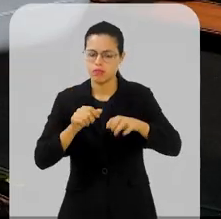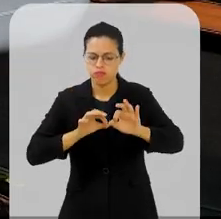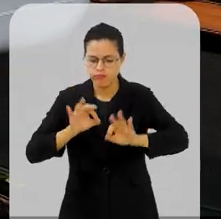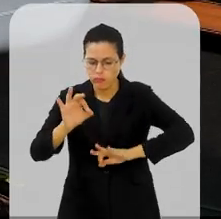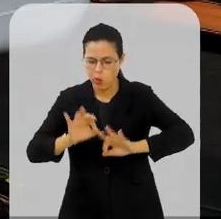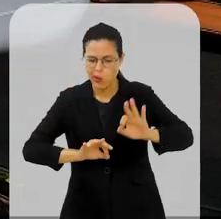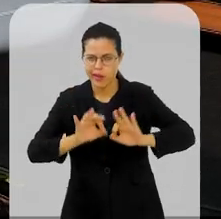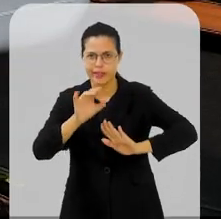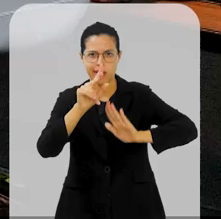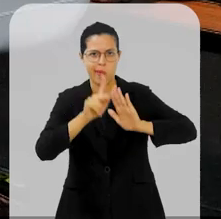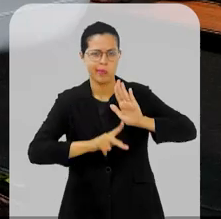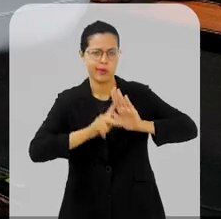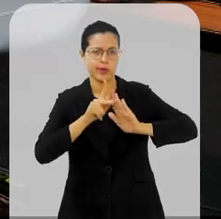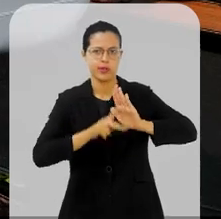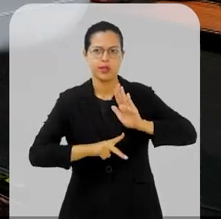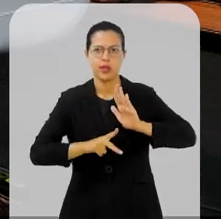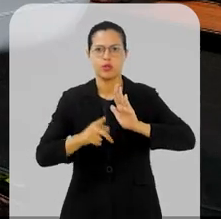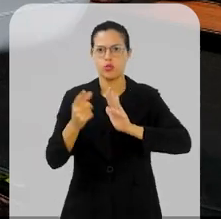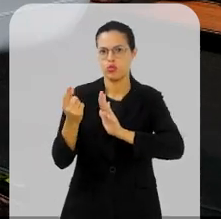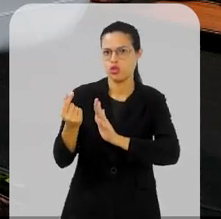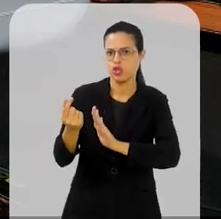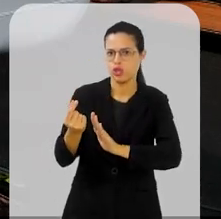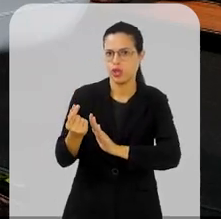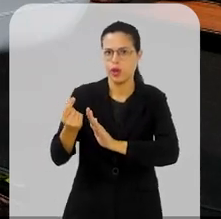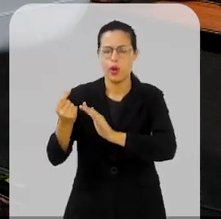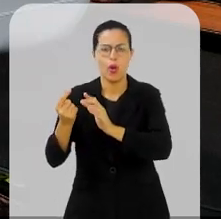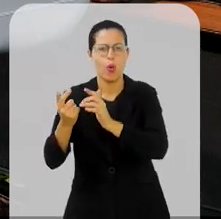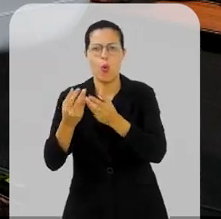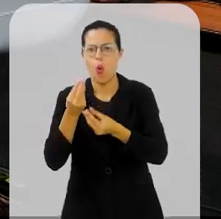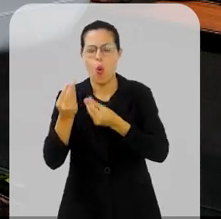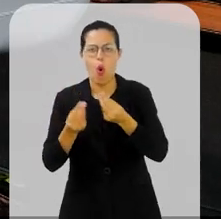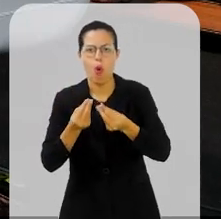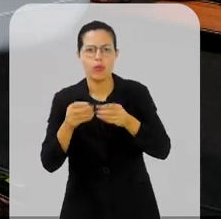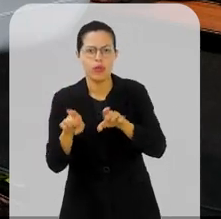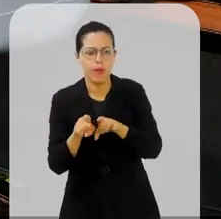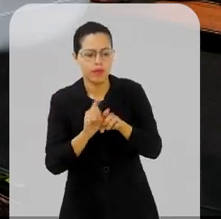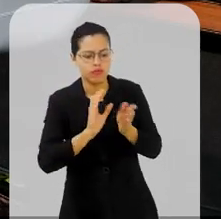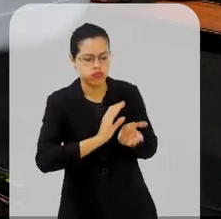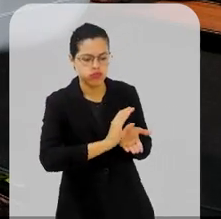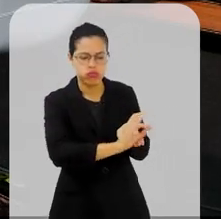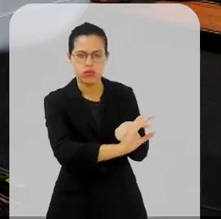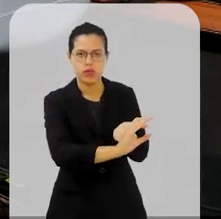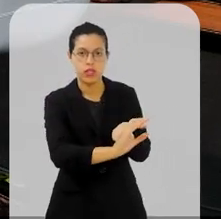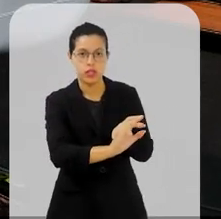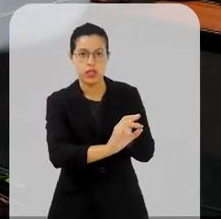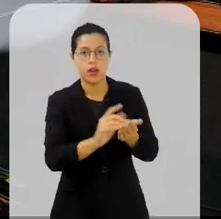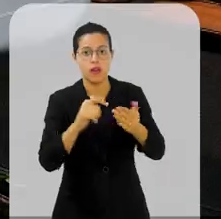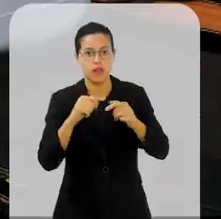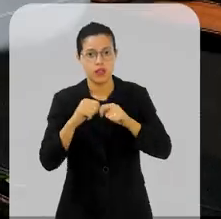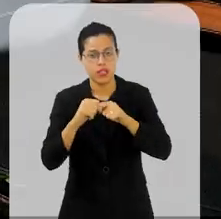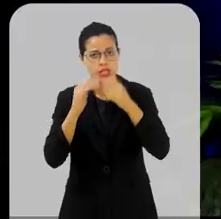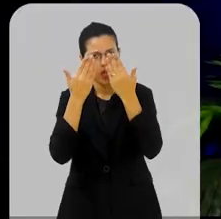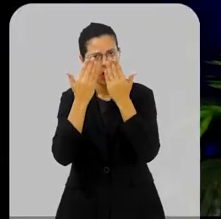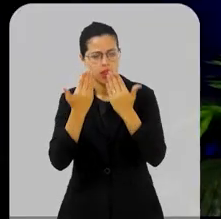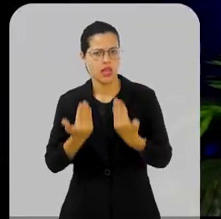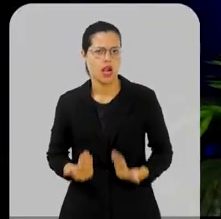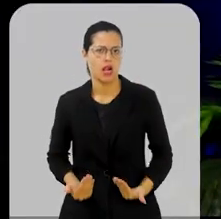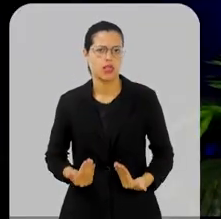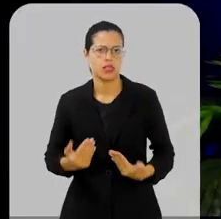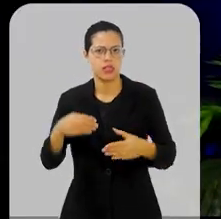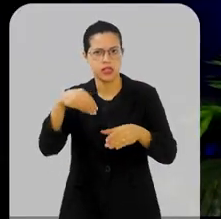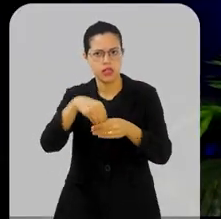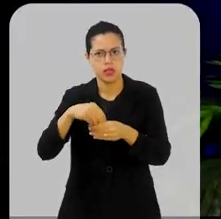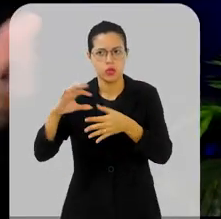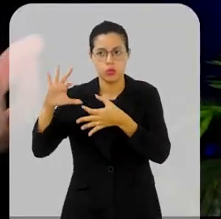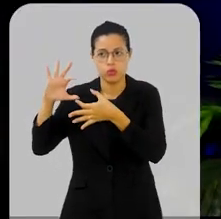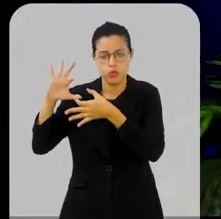você precisa desse planejamento, de onde vai o dinheiro, virá o dinheiro, como ele retornará, né, para você fazer essa análise